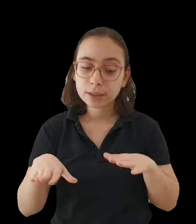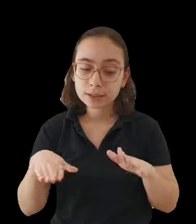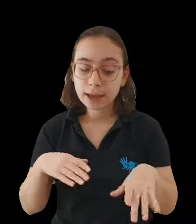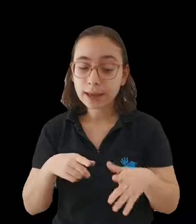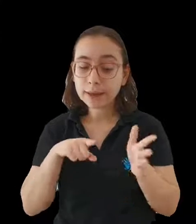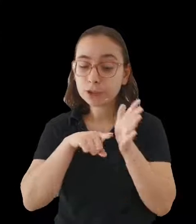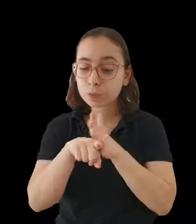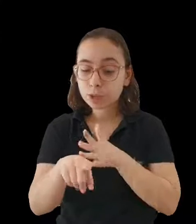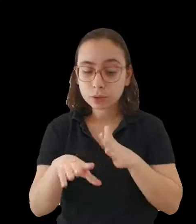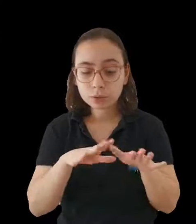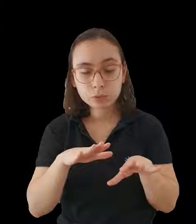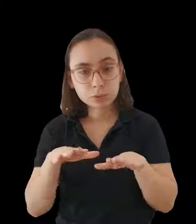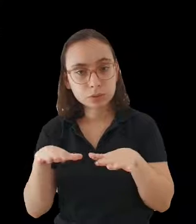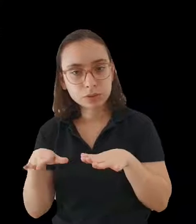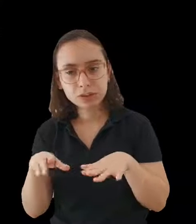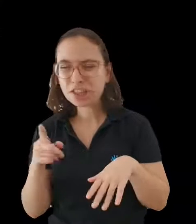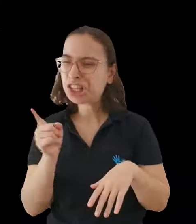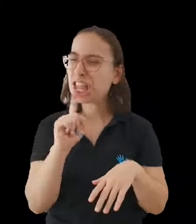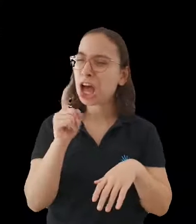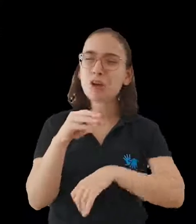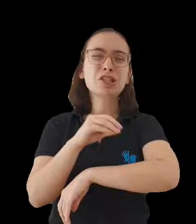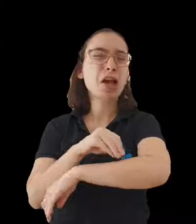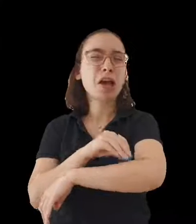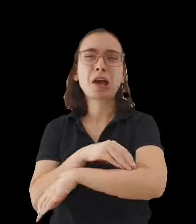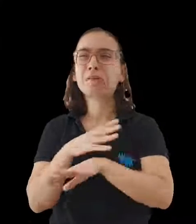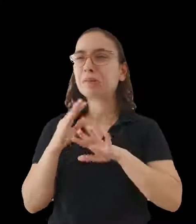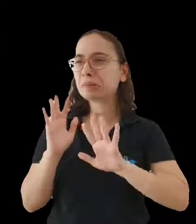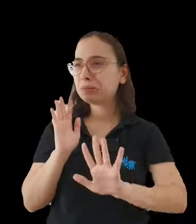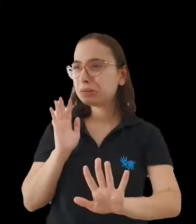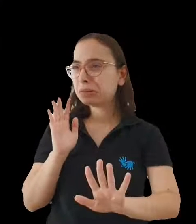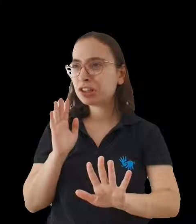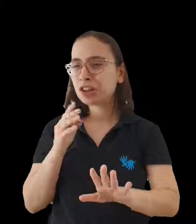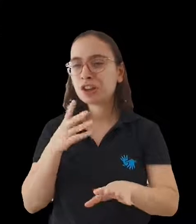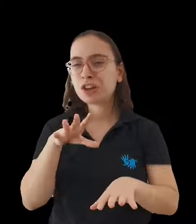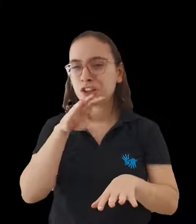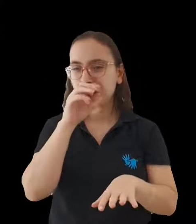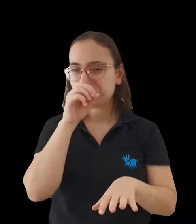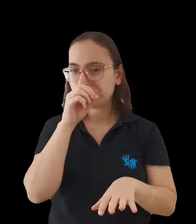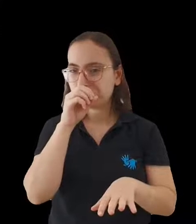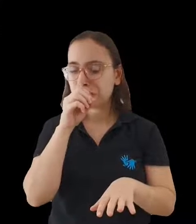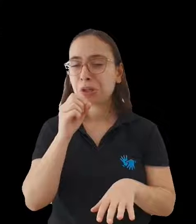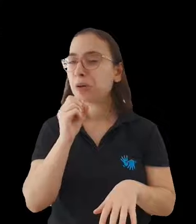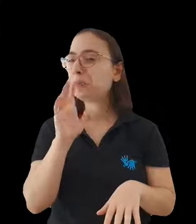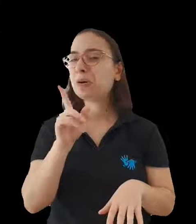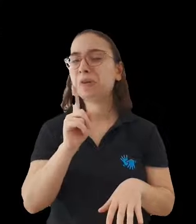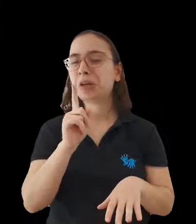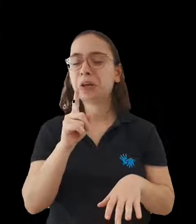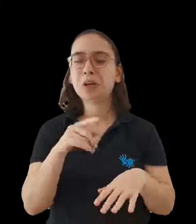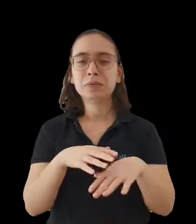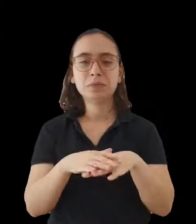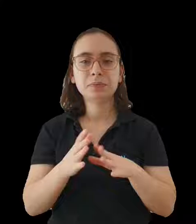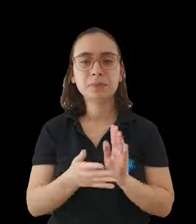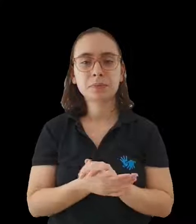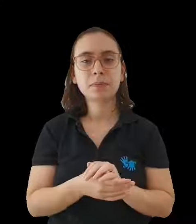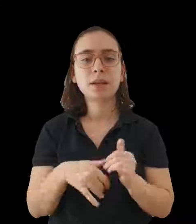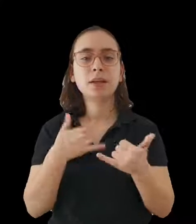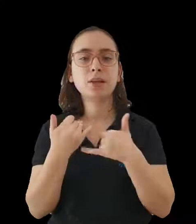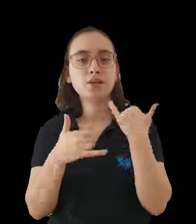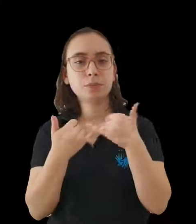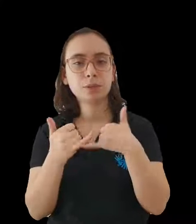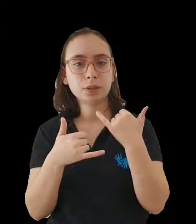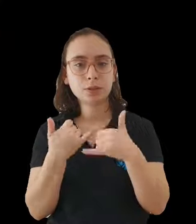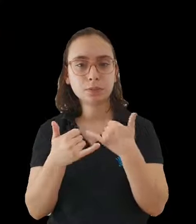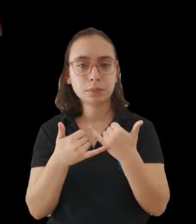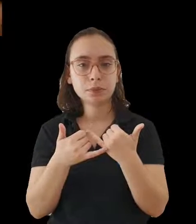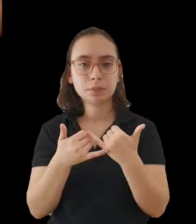e falam assim, não, sapo nojento. Ih, será que o sapo é cheiroso? Não, o sapo não é cheiroso. Então a gente brinca de